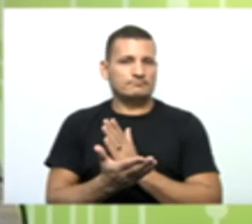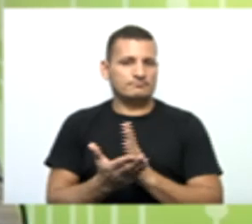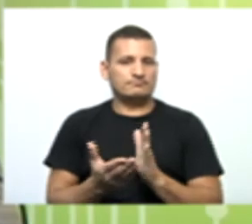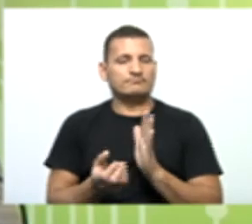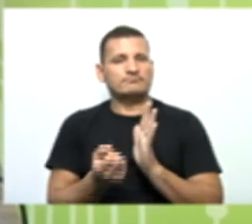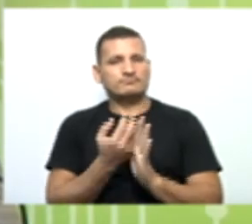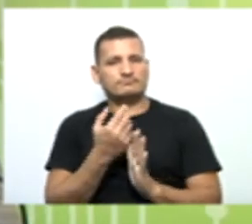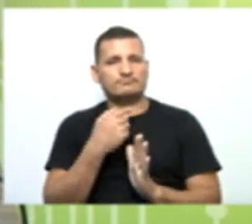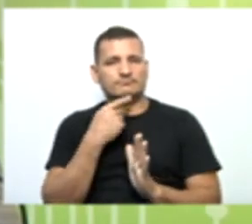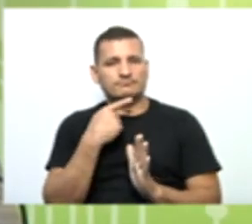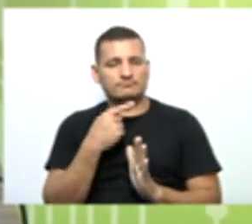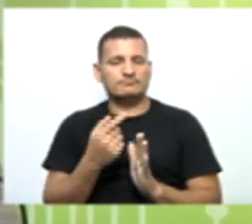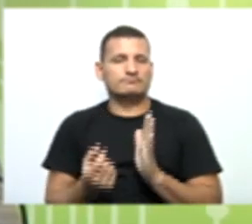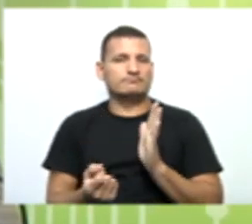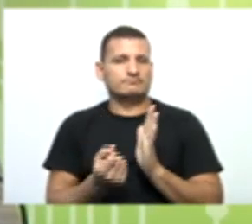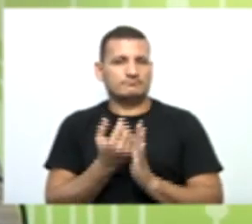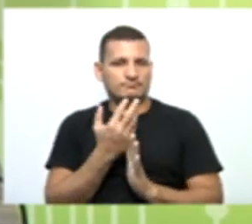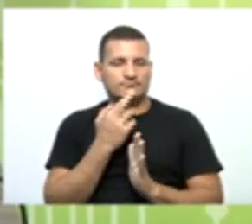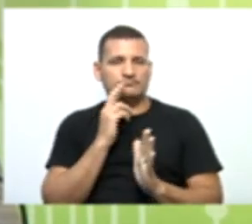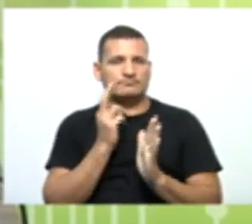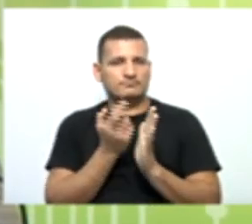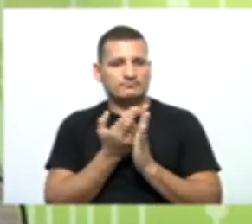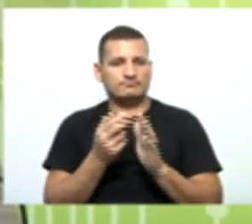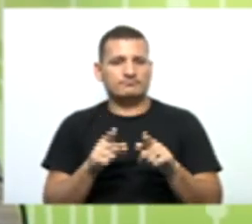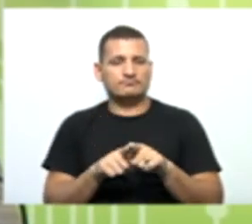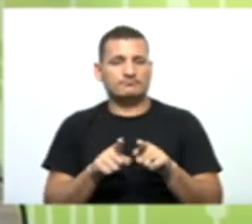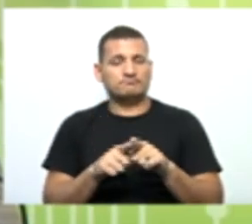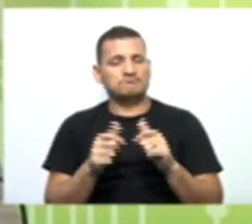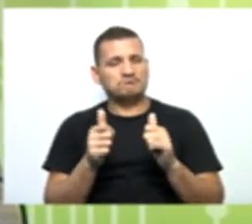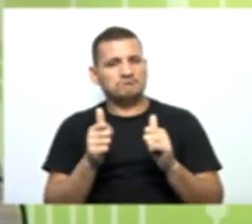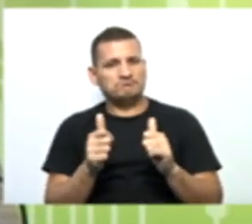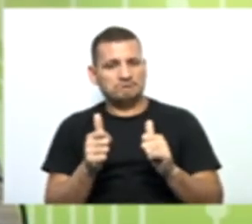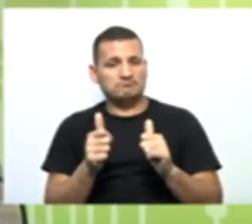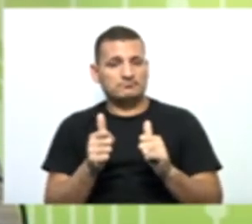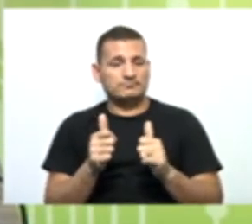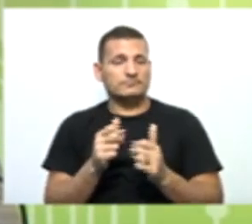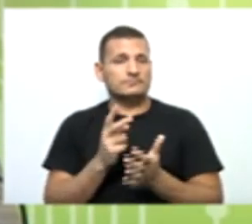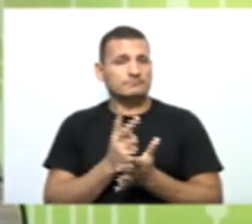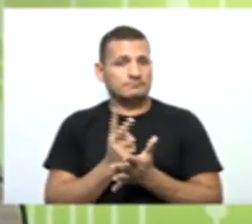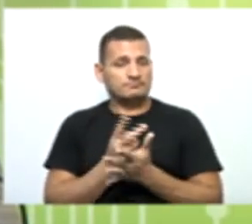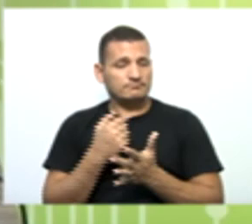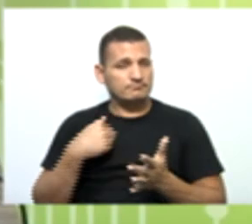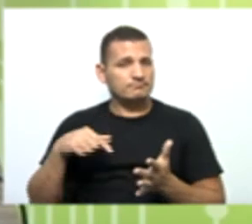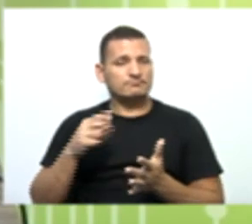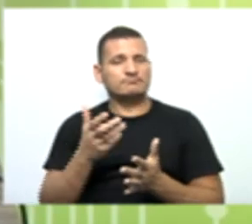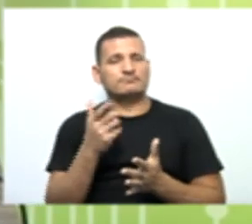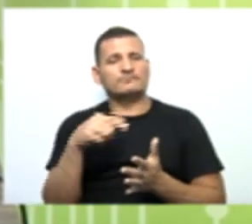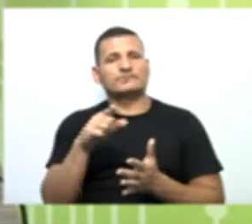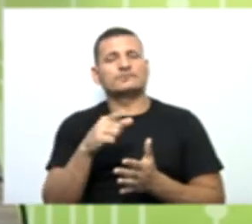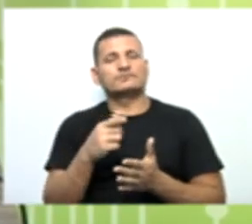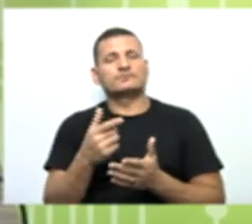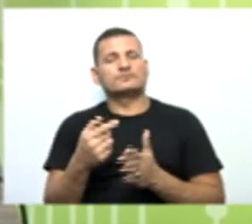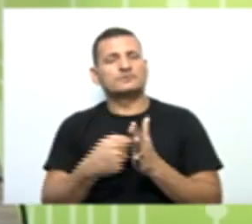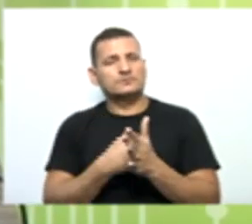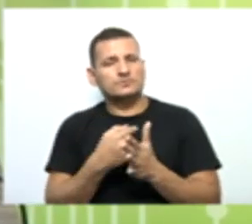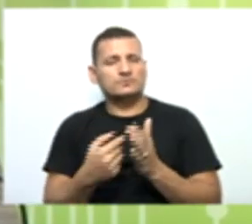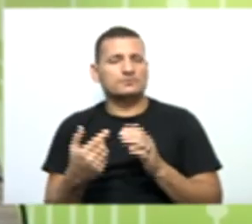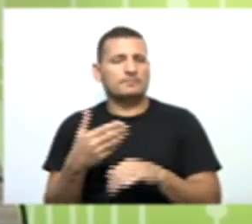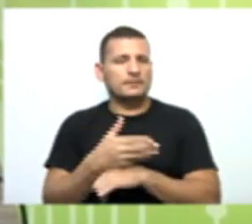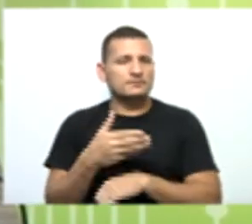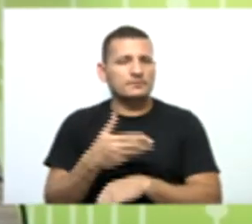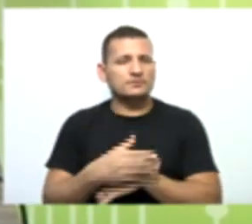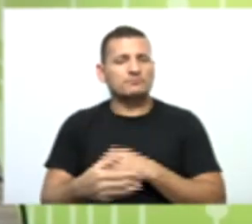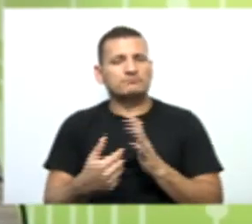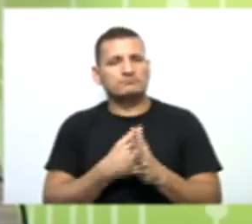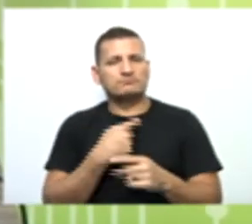dúvidas, mandaram até as respostas das próprias questões. É isso aí, pessoal. A gente sempre conta com a participação de vocês aqui, porque